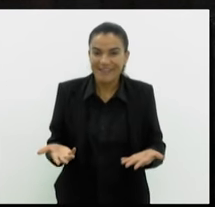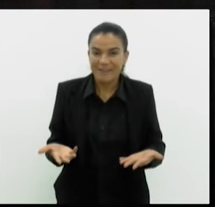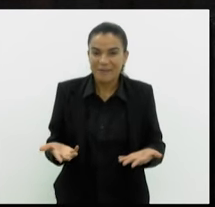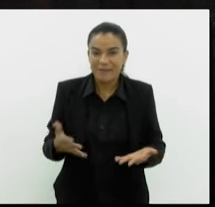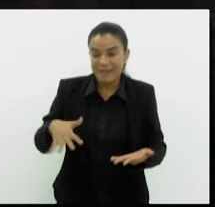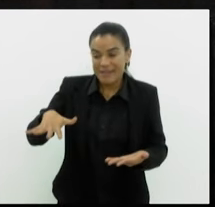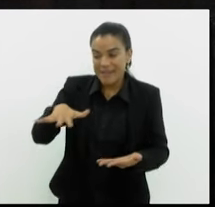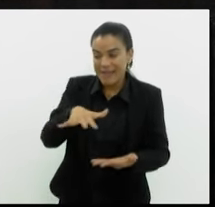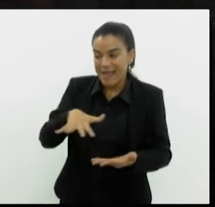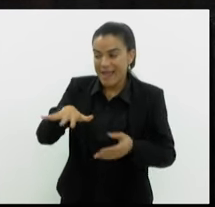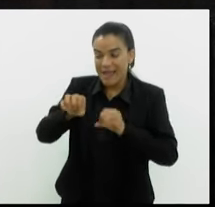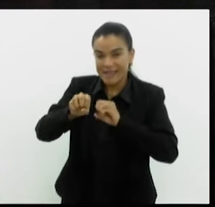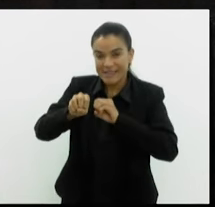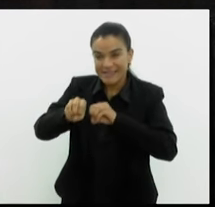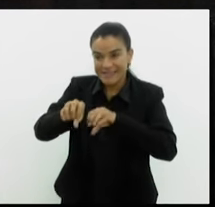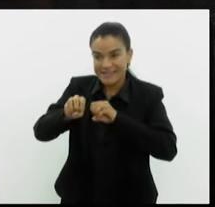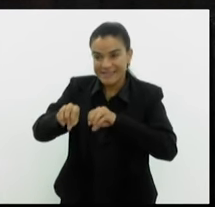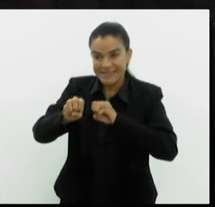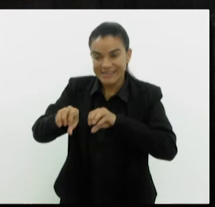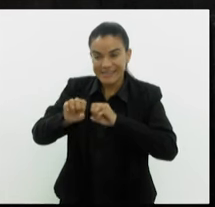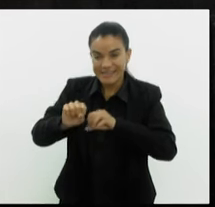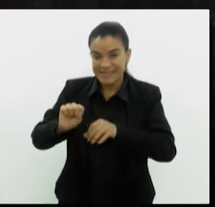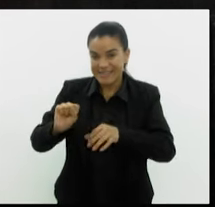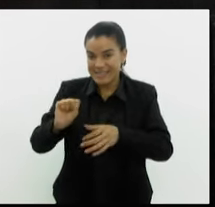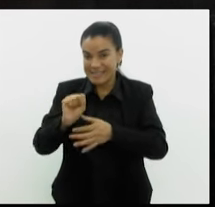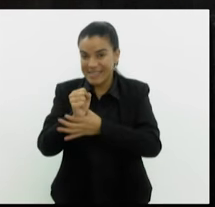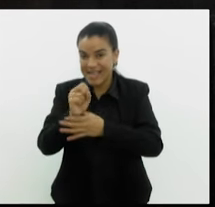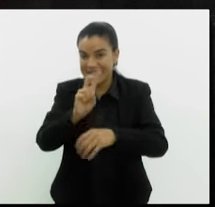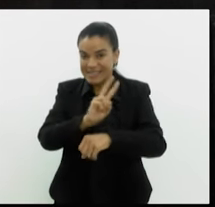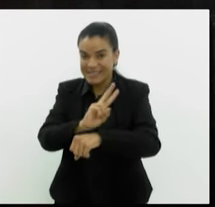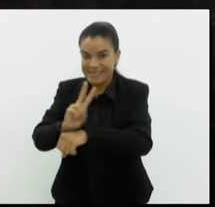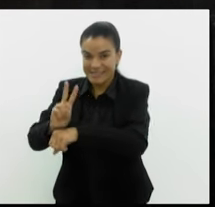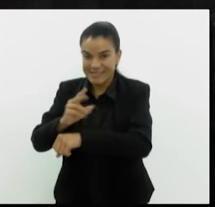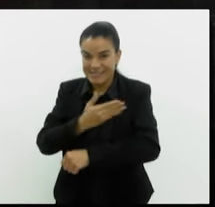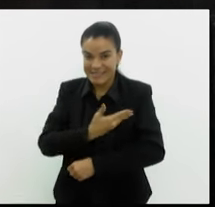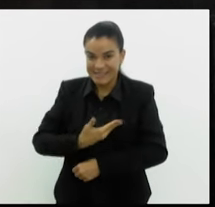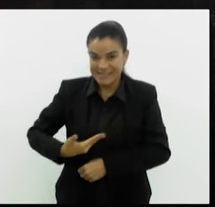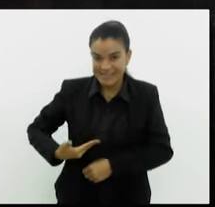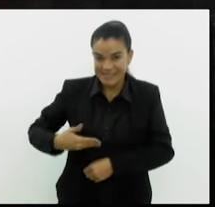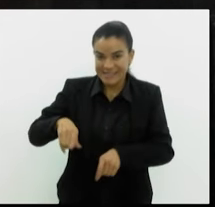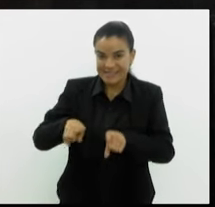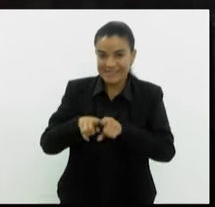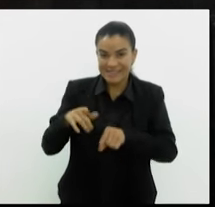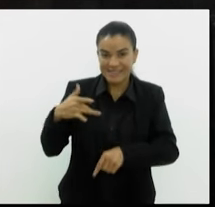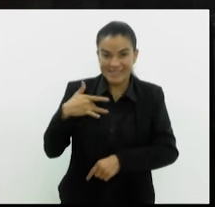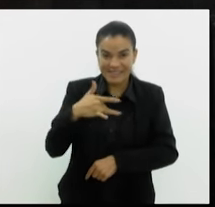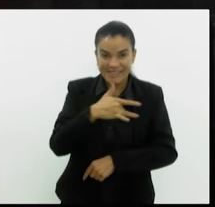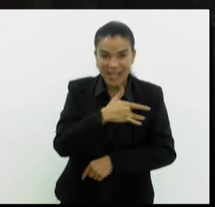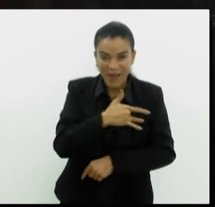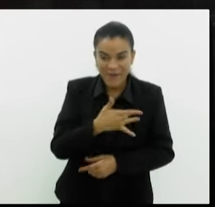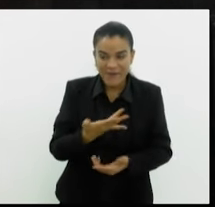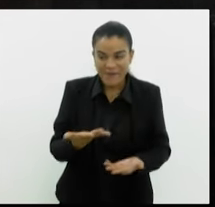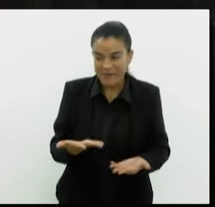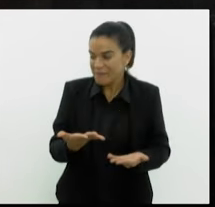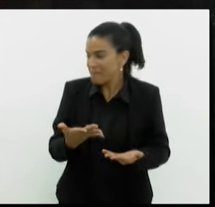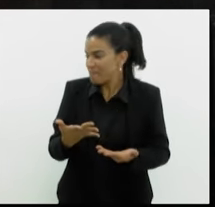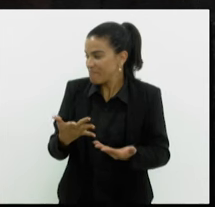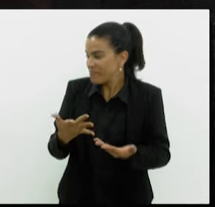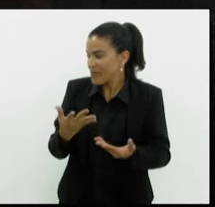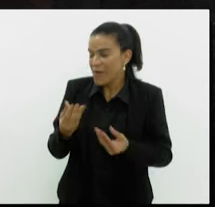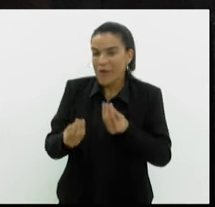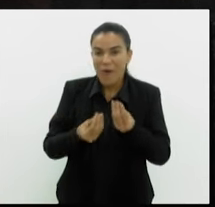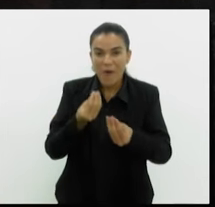área da educação, da segurança pública e da saúde, só pode